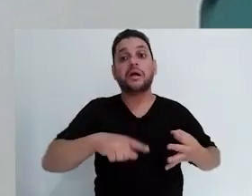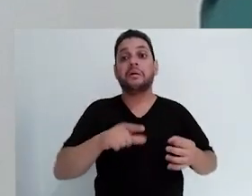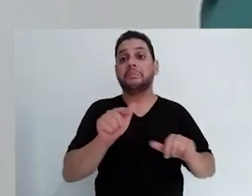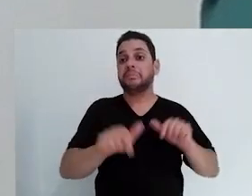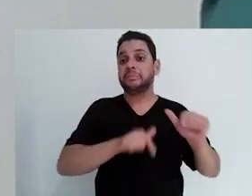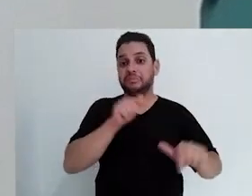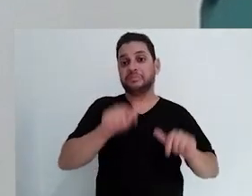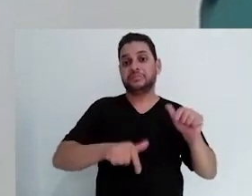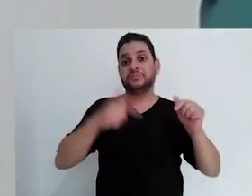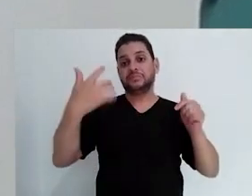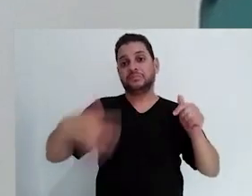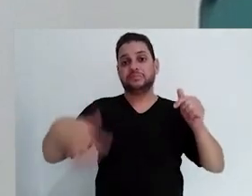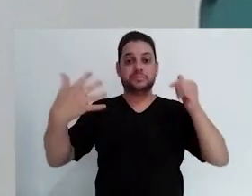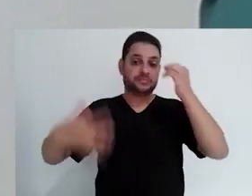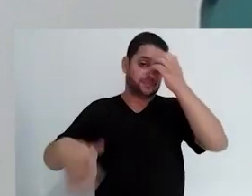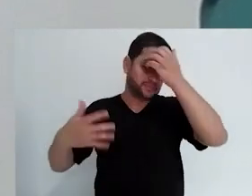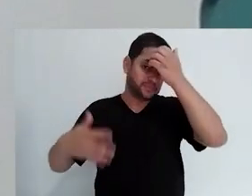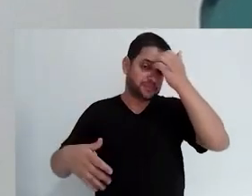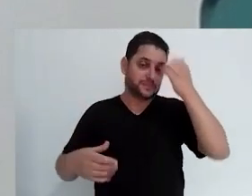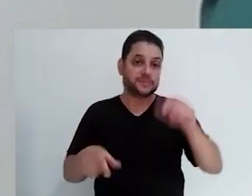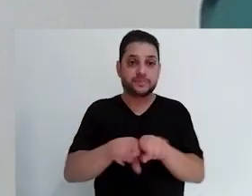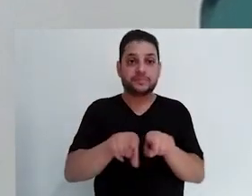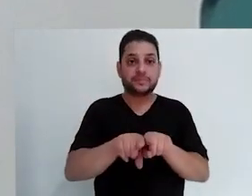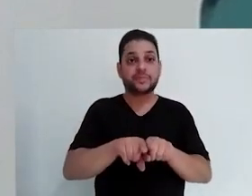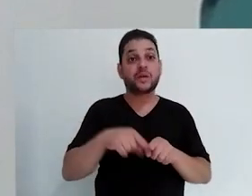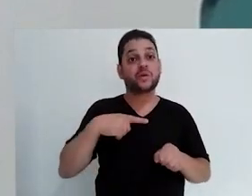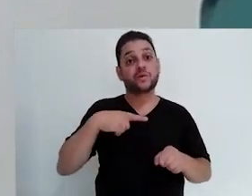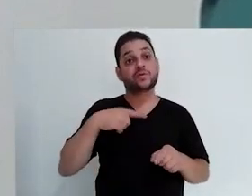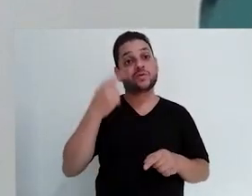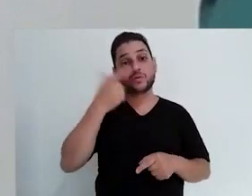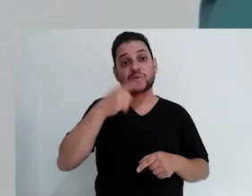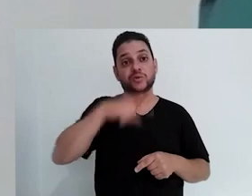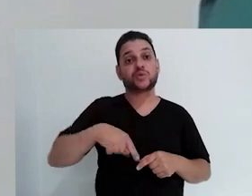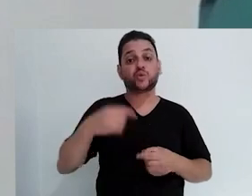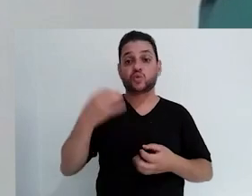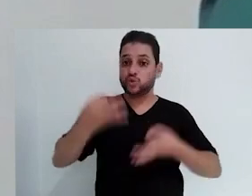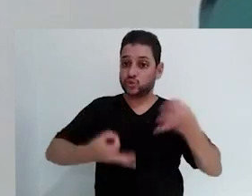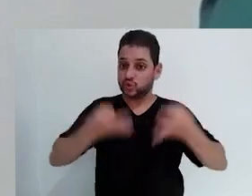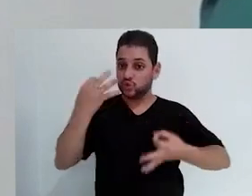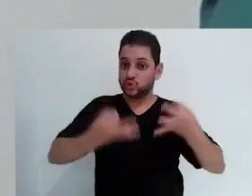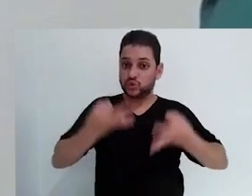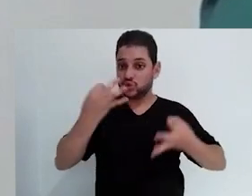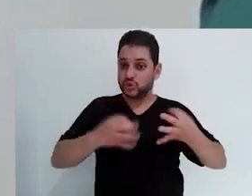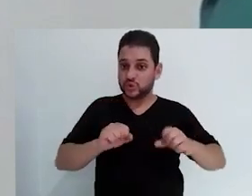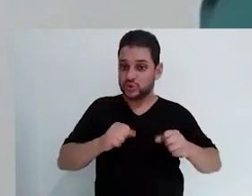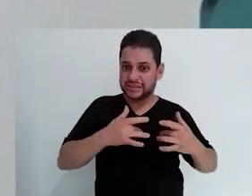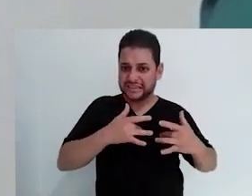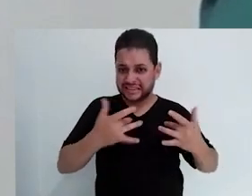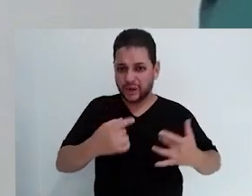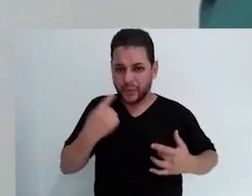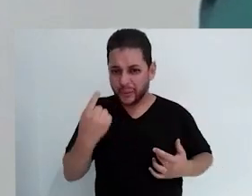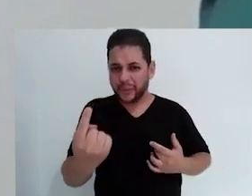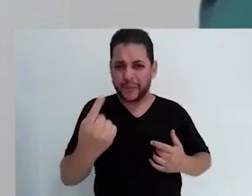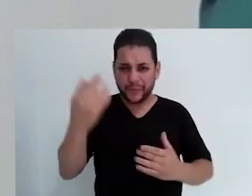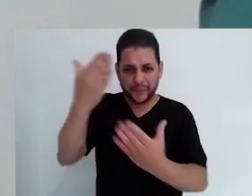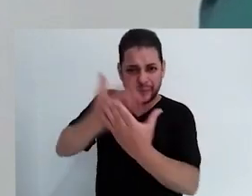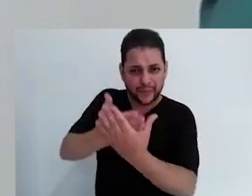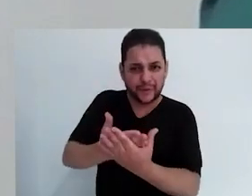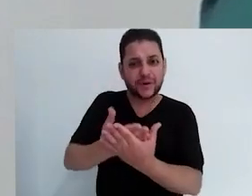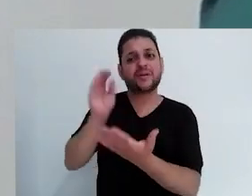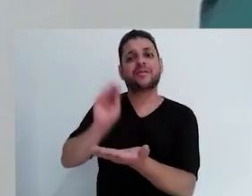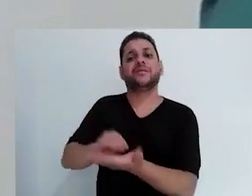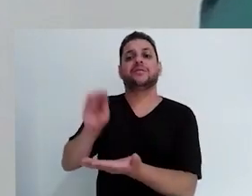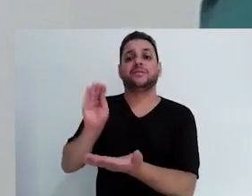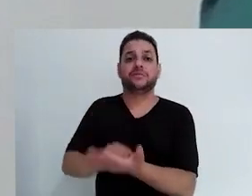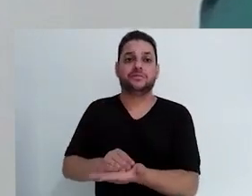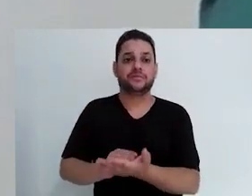Além disso, não é um juiz que consegue se dedicar exclusivamente a esses processos. Então, isso compromete muito a pauta dessas GEVAs. Se é uma